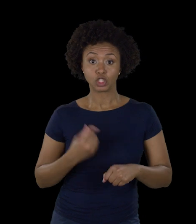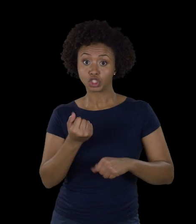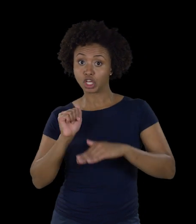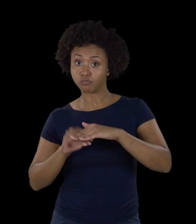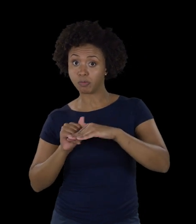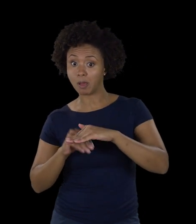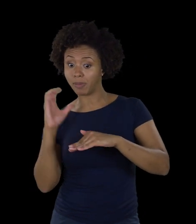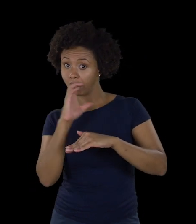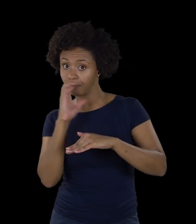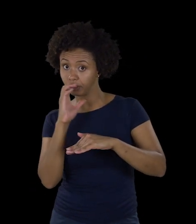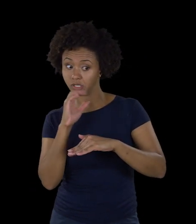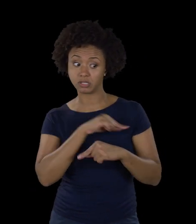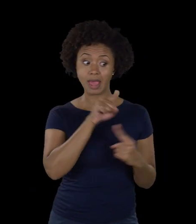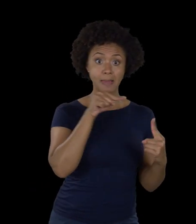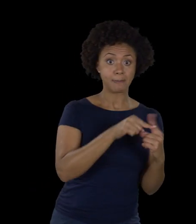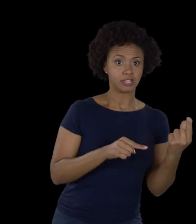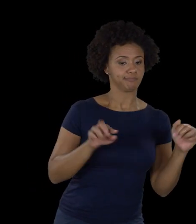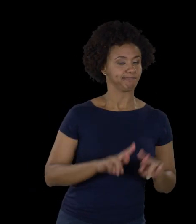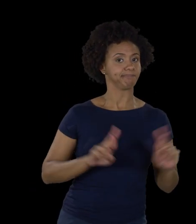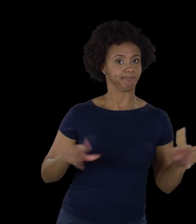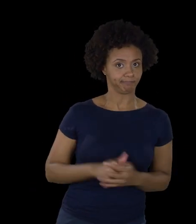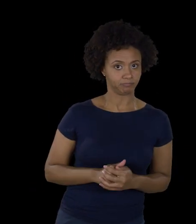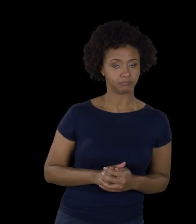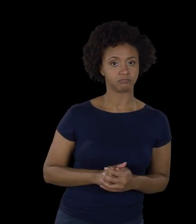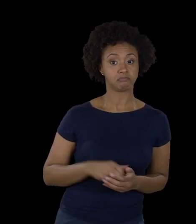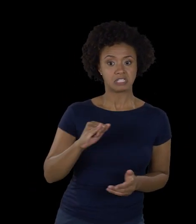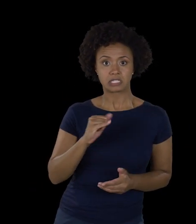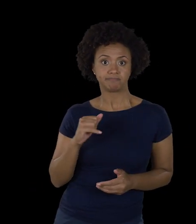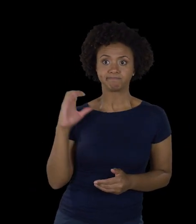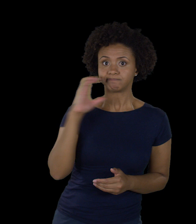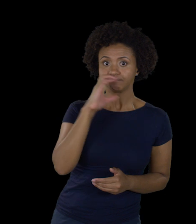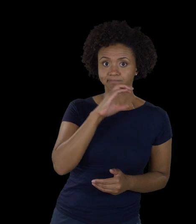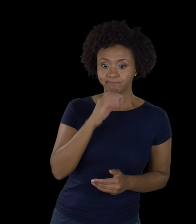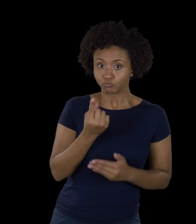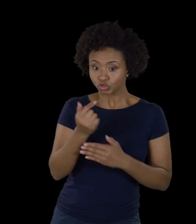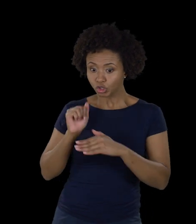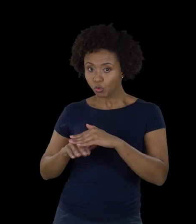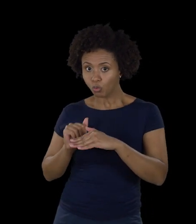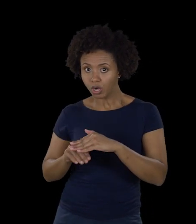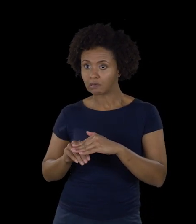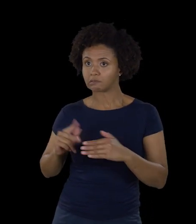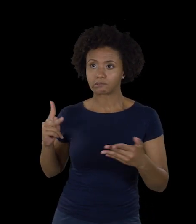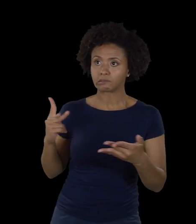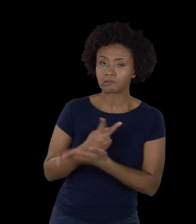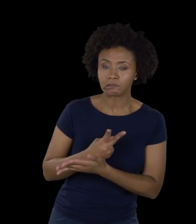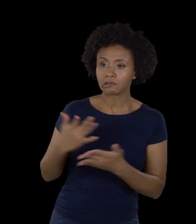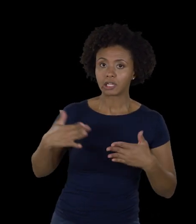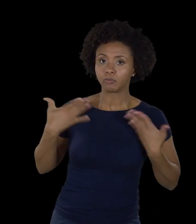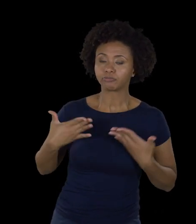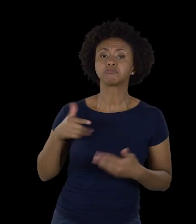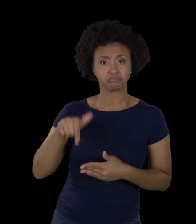uma meta financeira. Ter recursos guardados para enfrentar uma emergência ou imprevisto tem sempre um